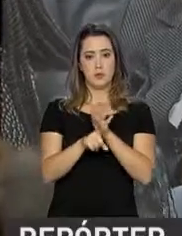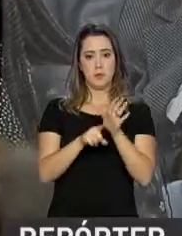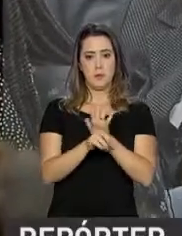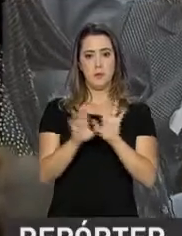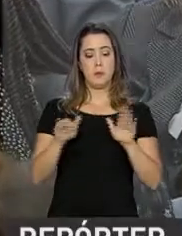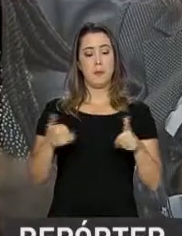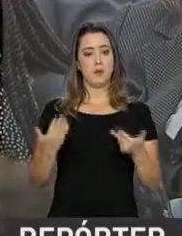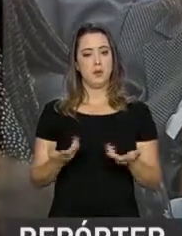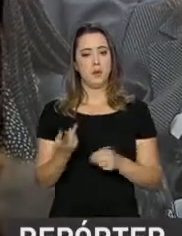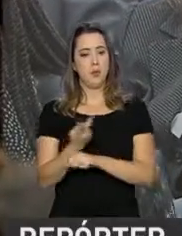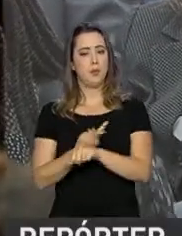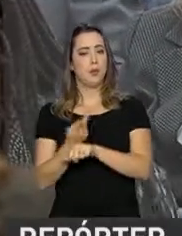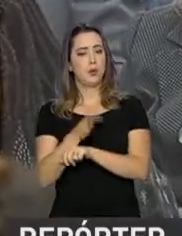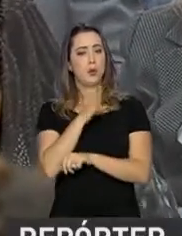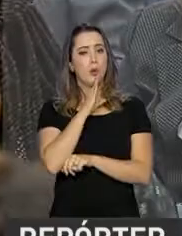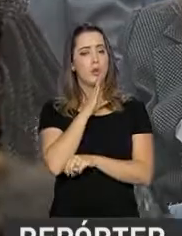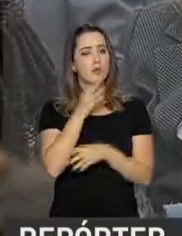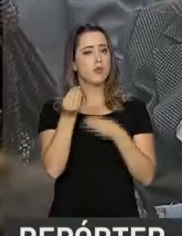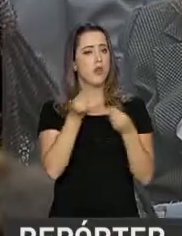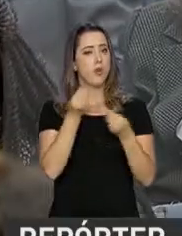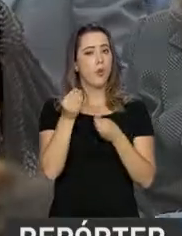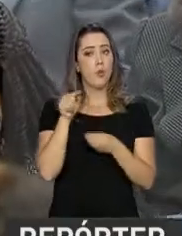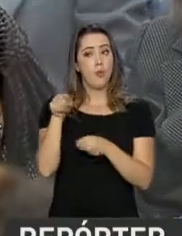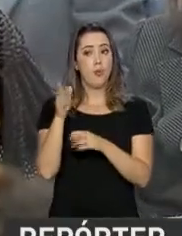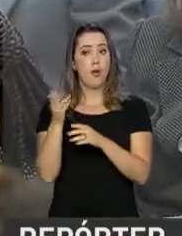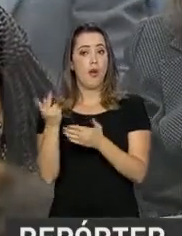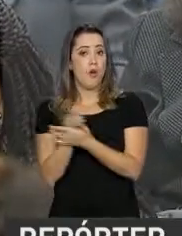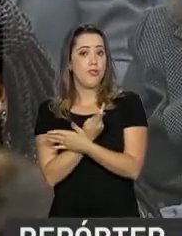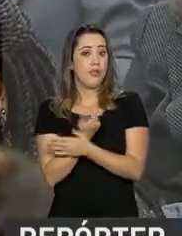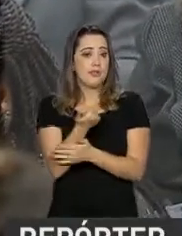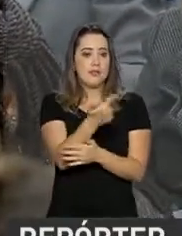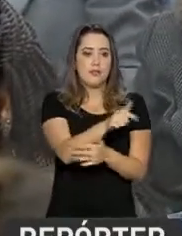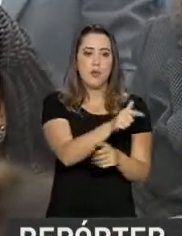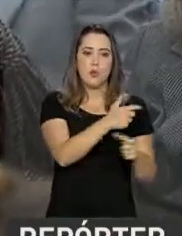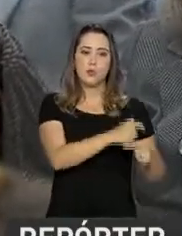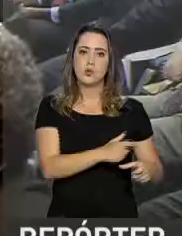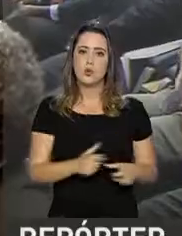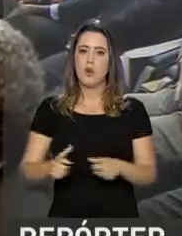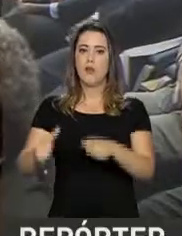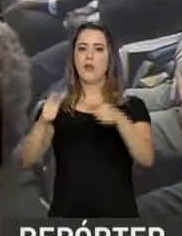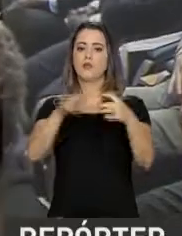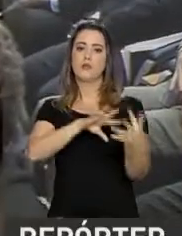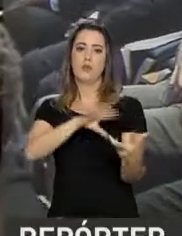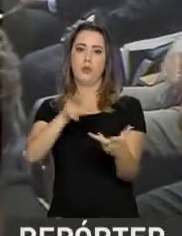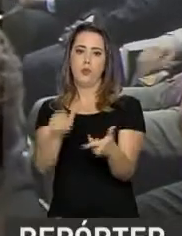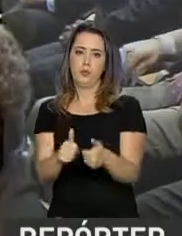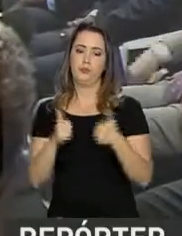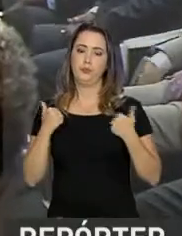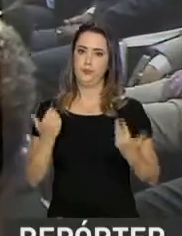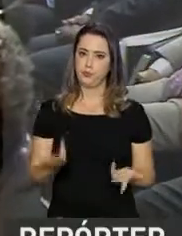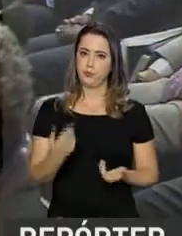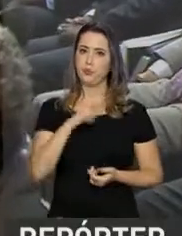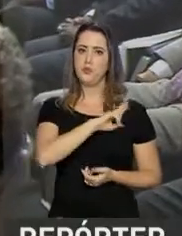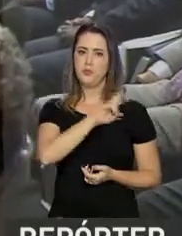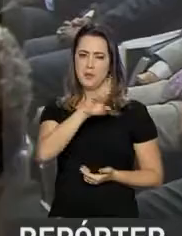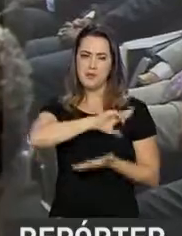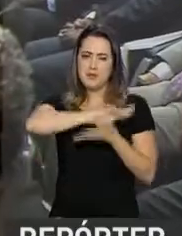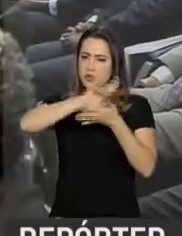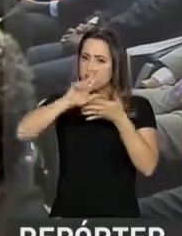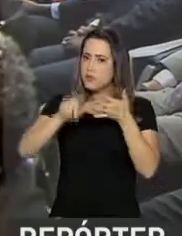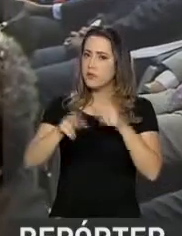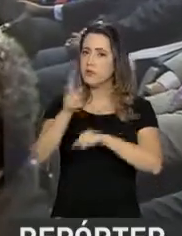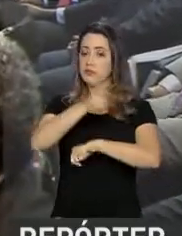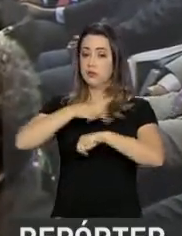para isso procura conhecer como essa cooperação e feito em outros países representantes da suíça alemanha